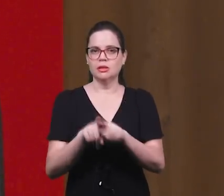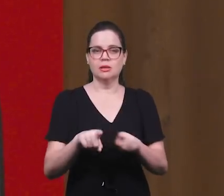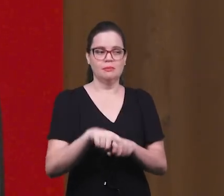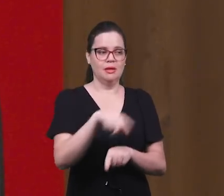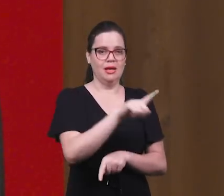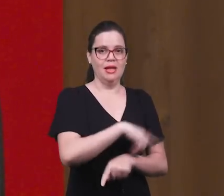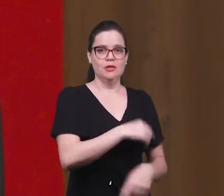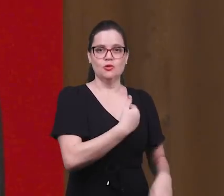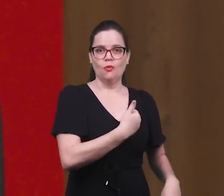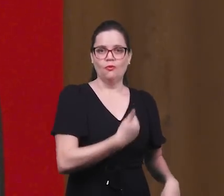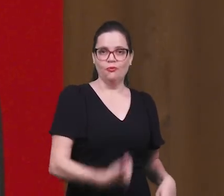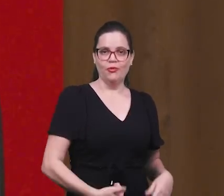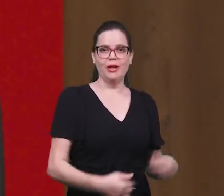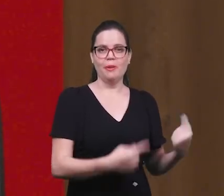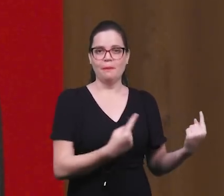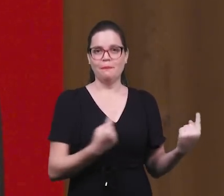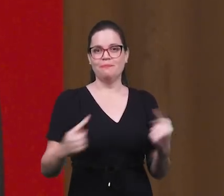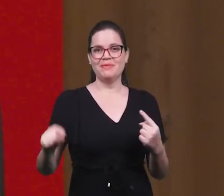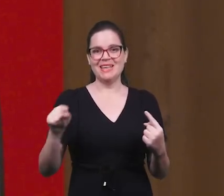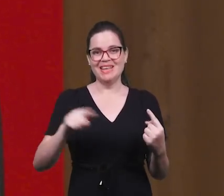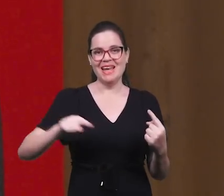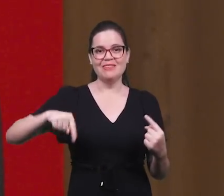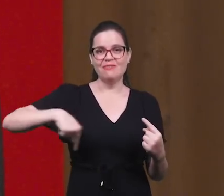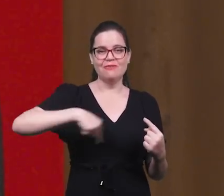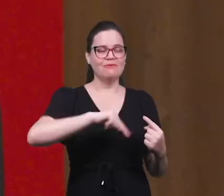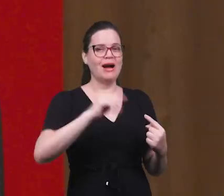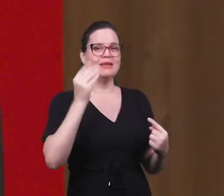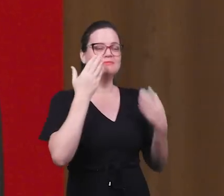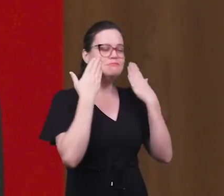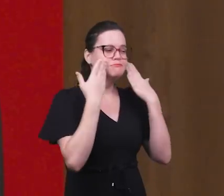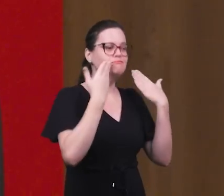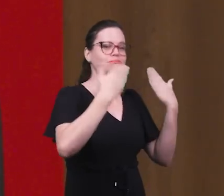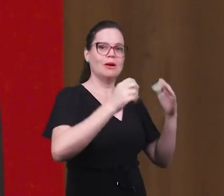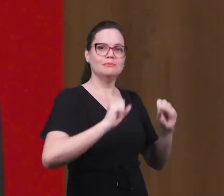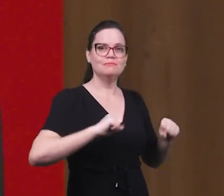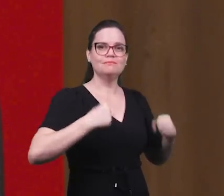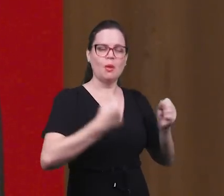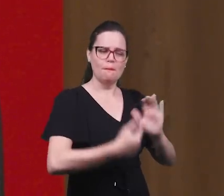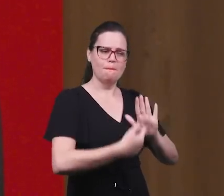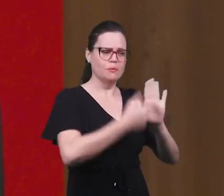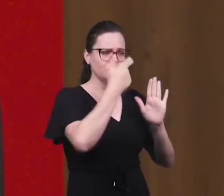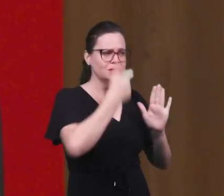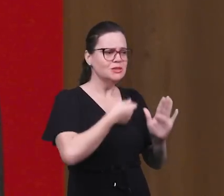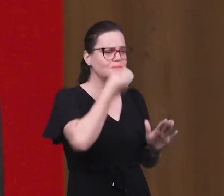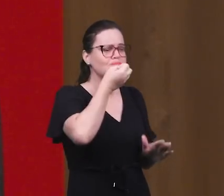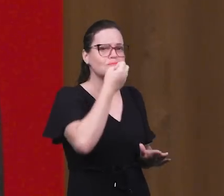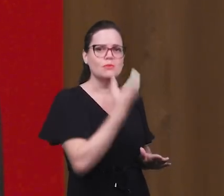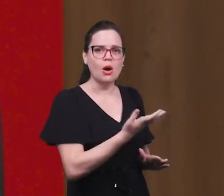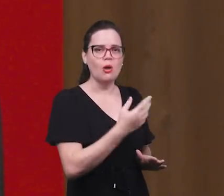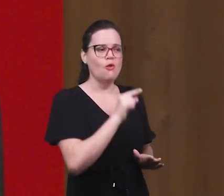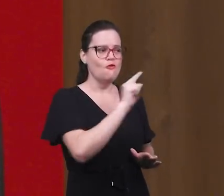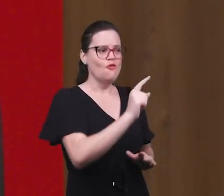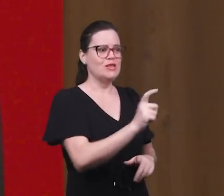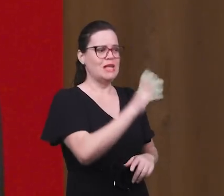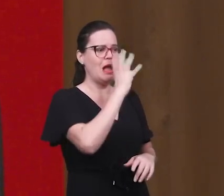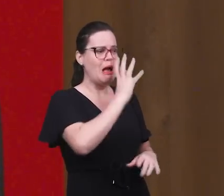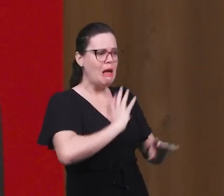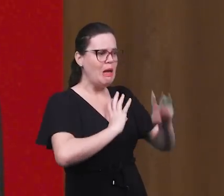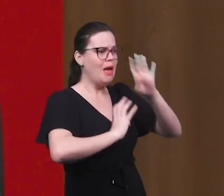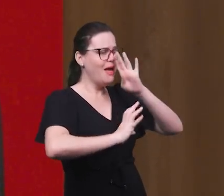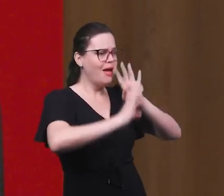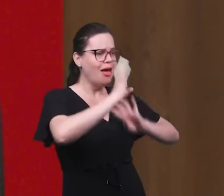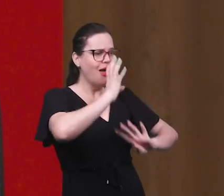Estado que a igreja ela praticava o bem e que todas essas acusações eram falsas, elas não